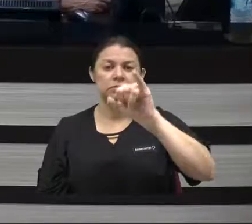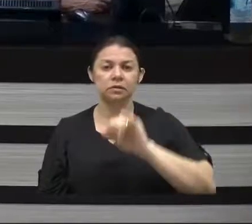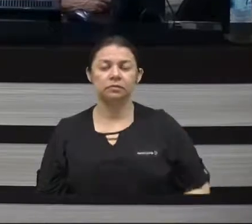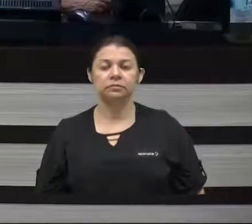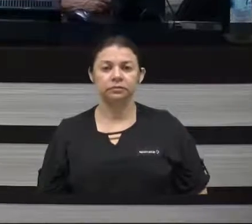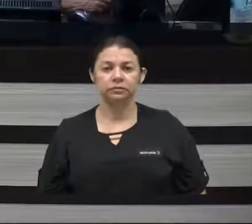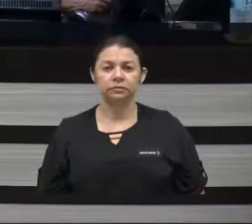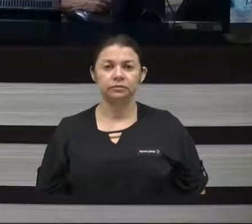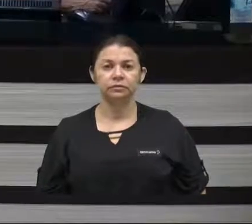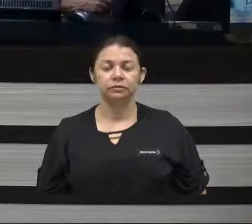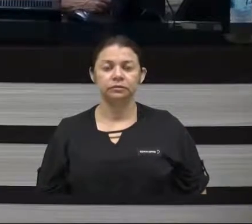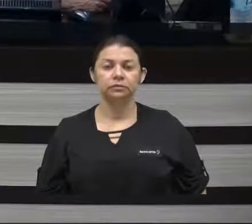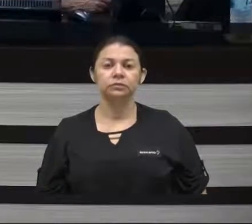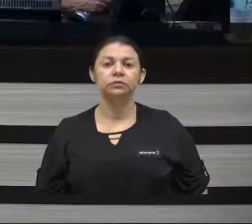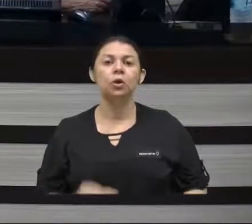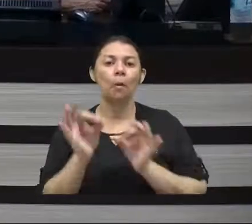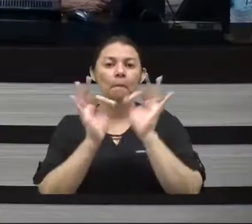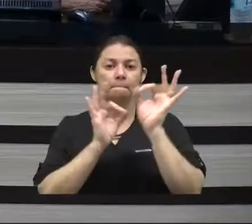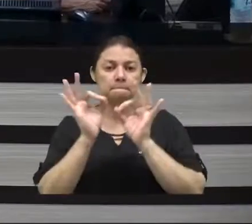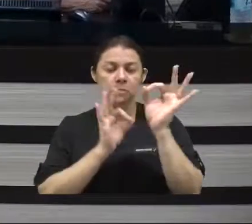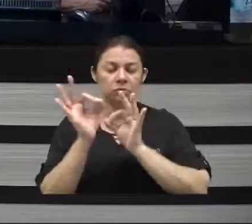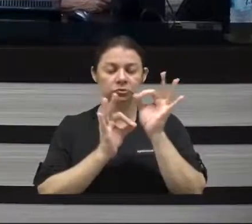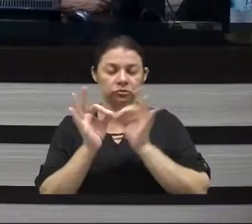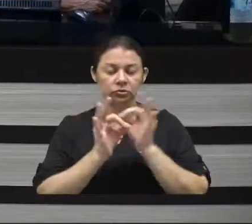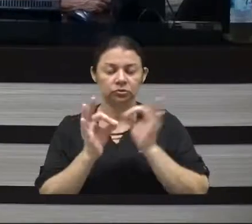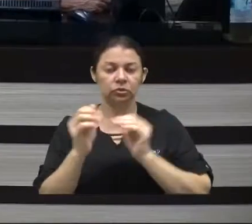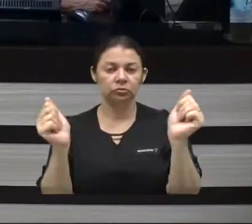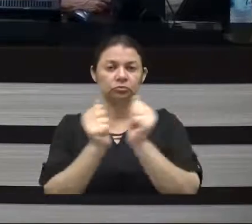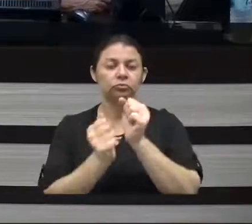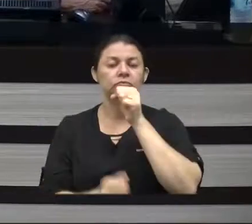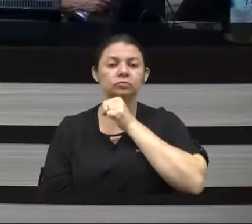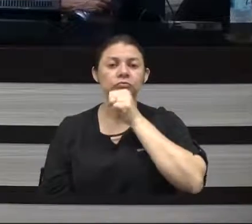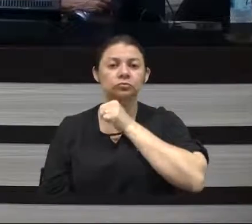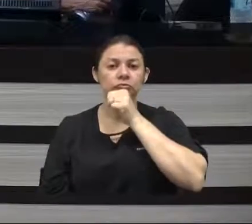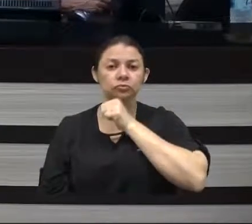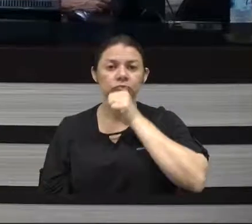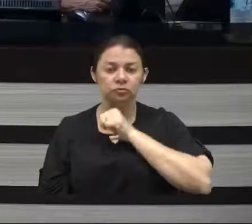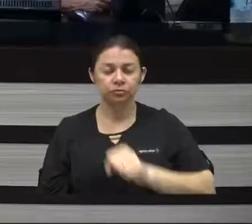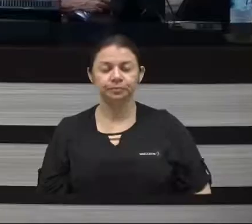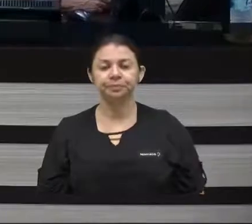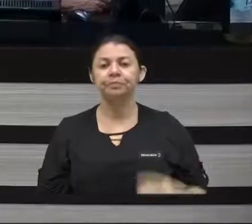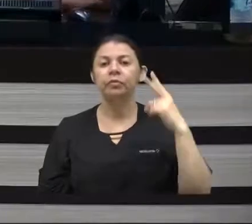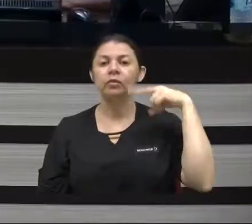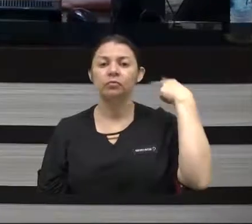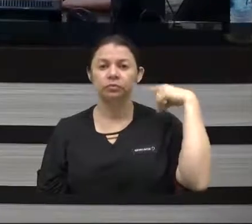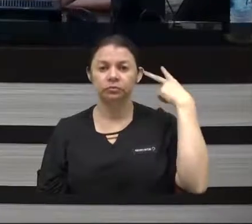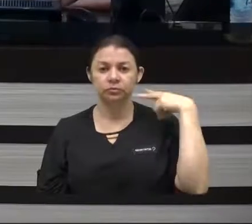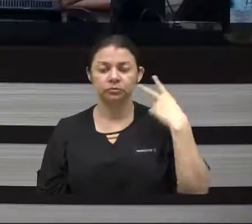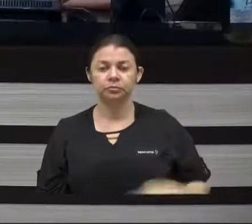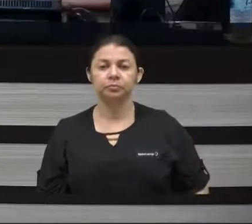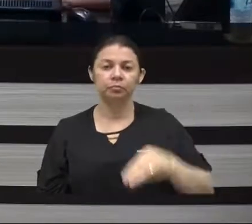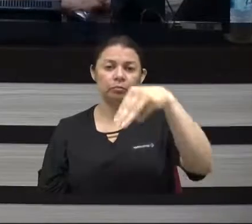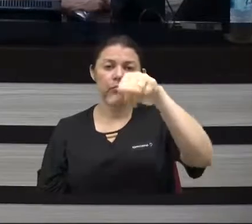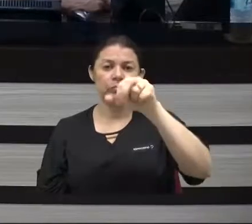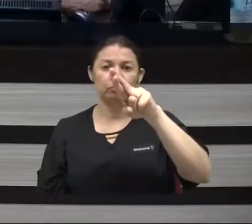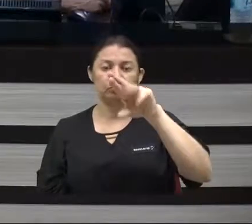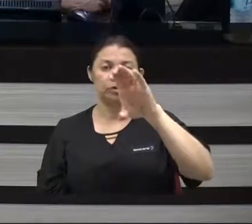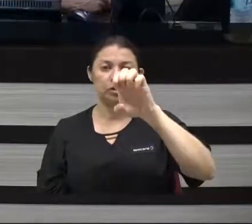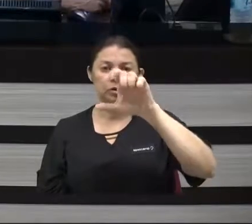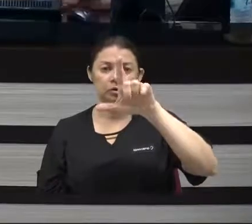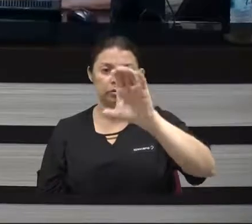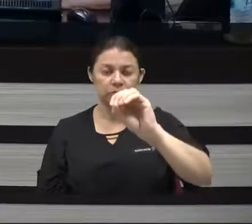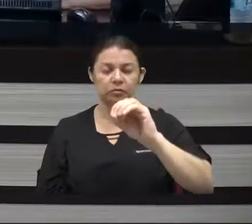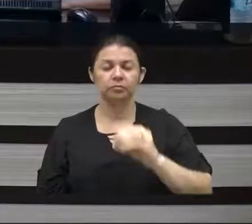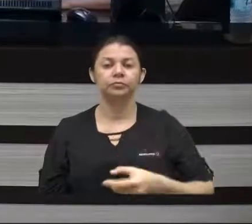da Leitura, com idosos do asilo João Quil Filho. Autoria do vereador Marcelo Rossi. Em